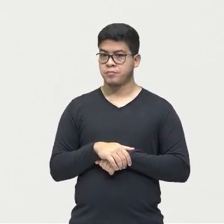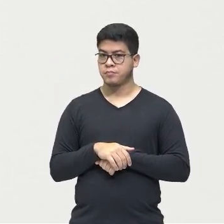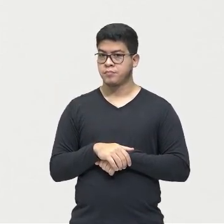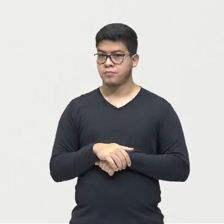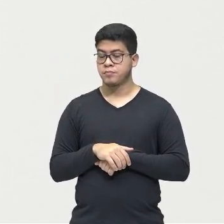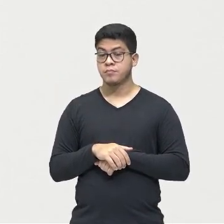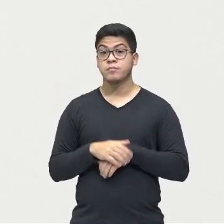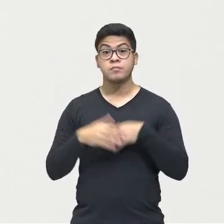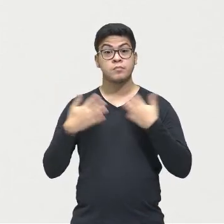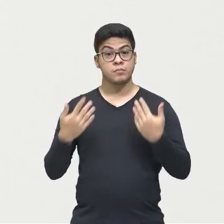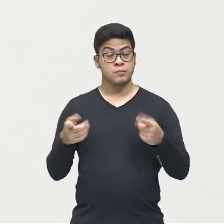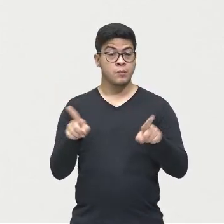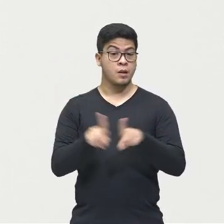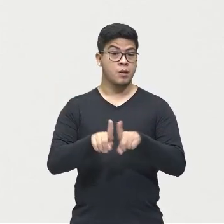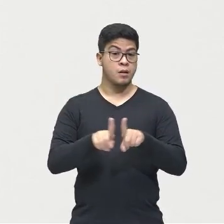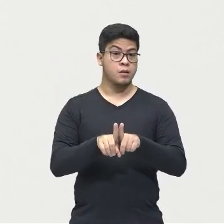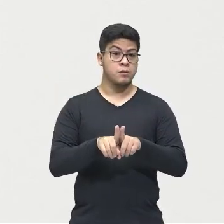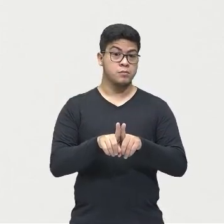E